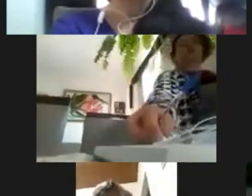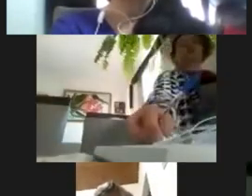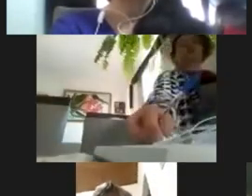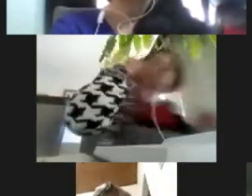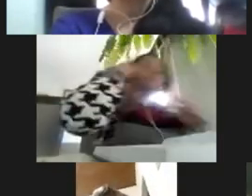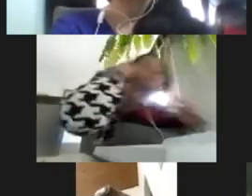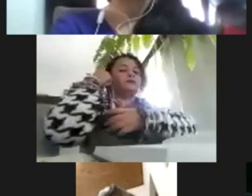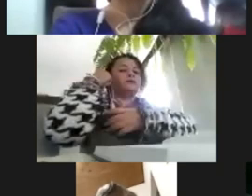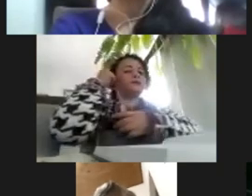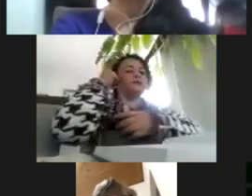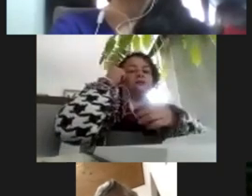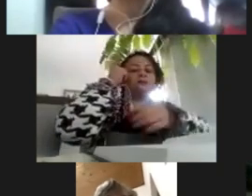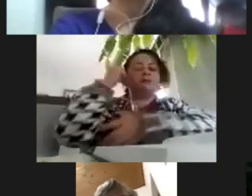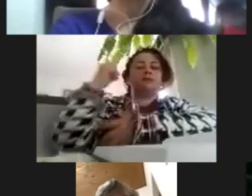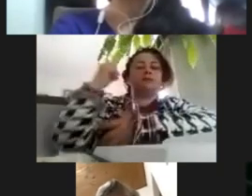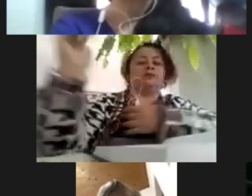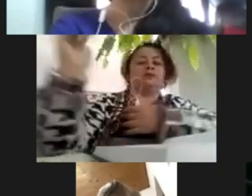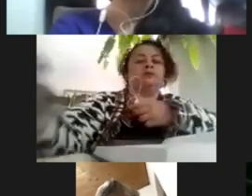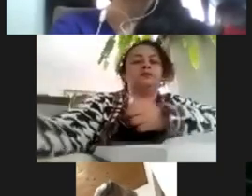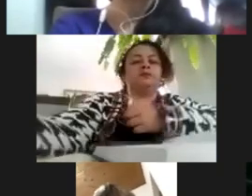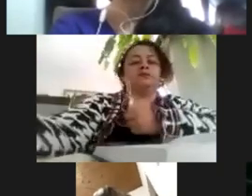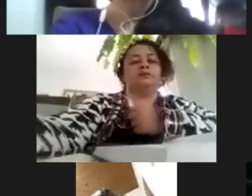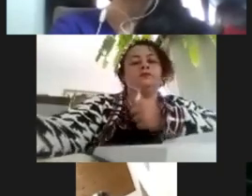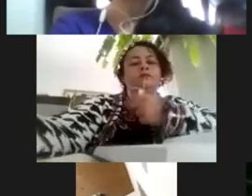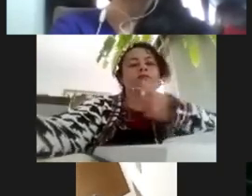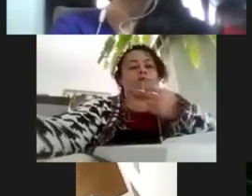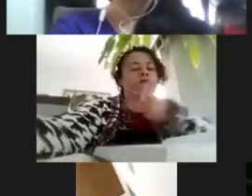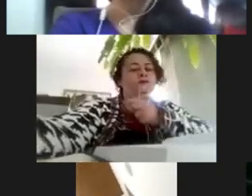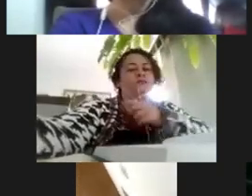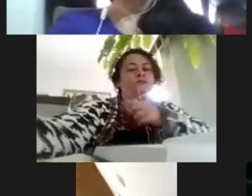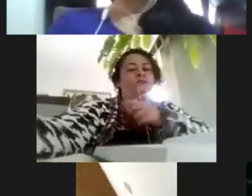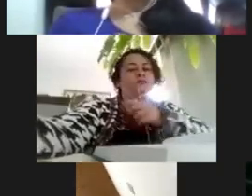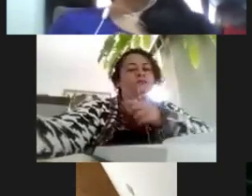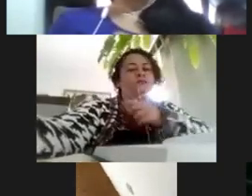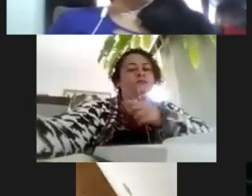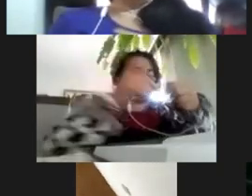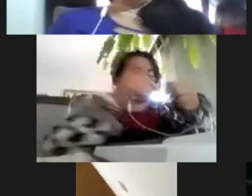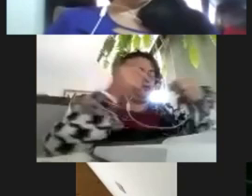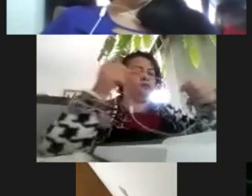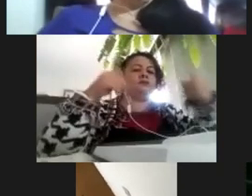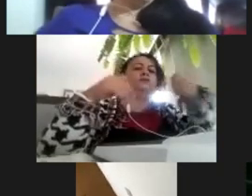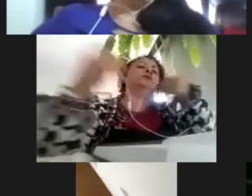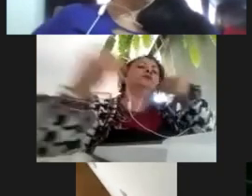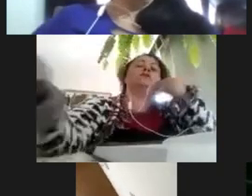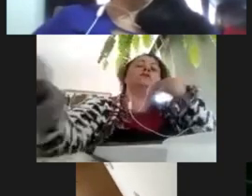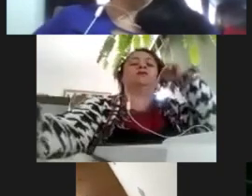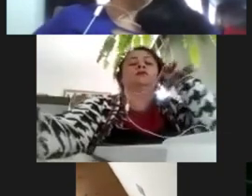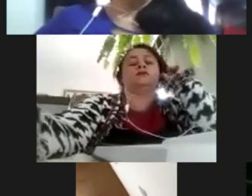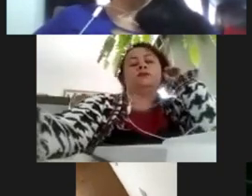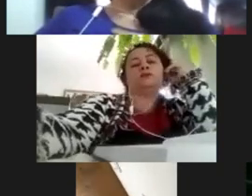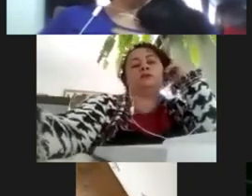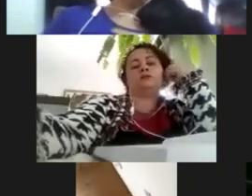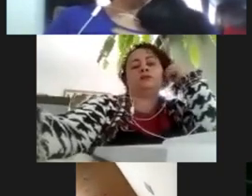condições de manobrar isso a ponto de eu não trazer para o meu cliente um descontrole, um problema que eu possa vir a agravar. Minha